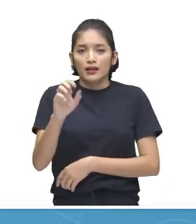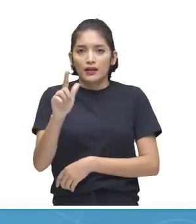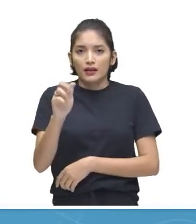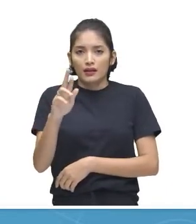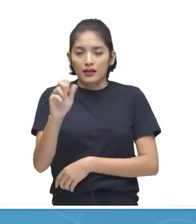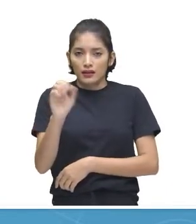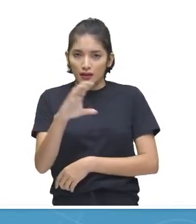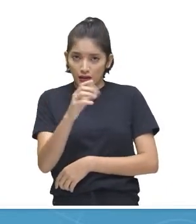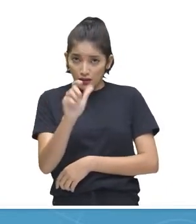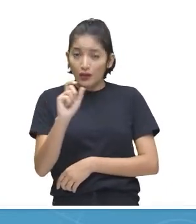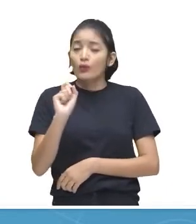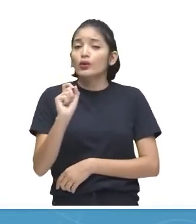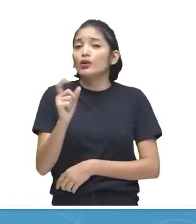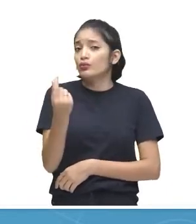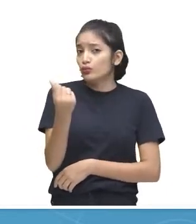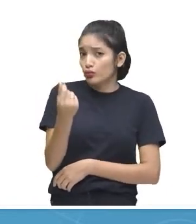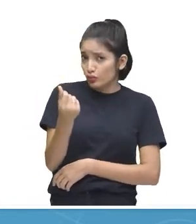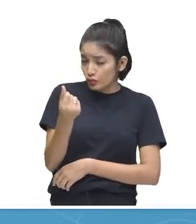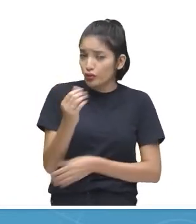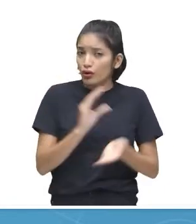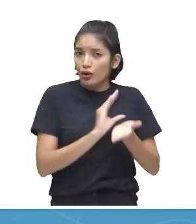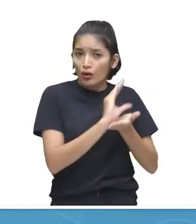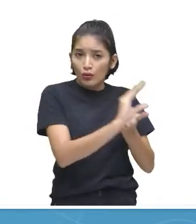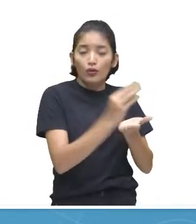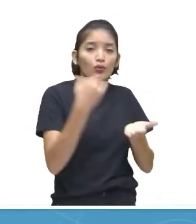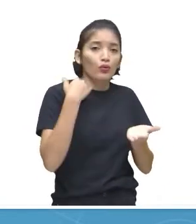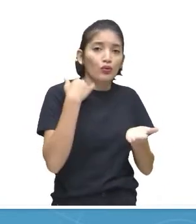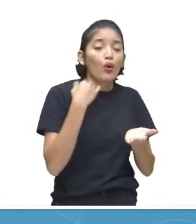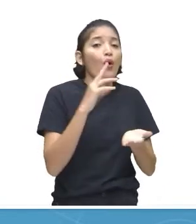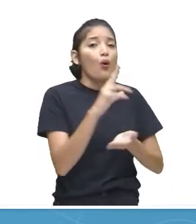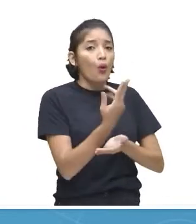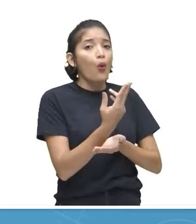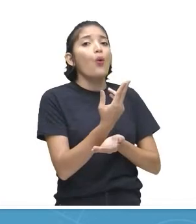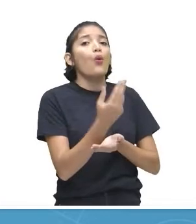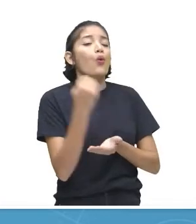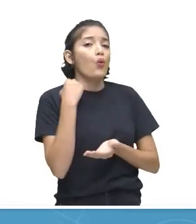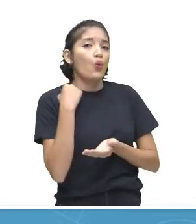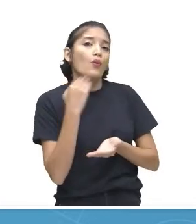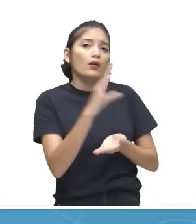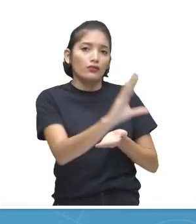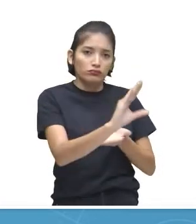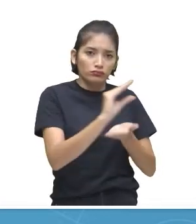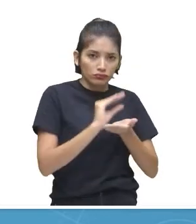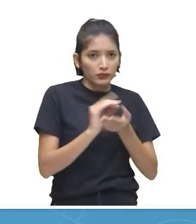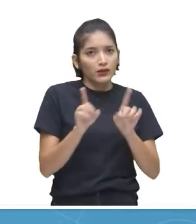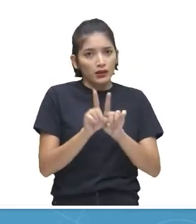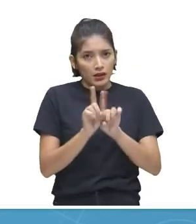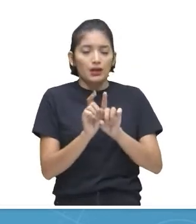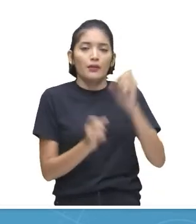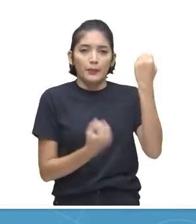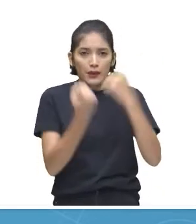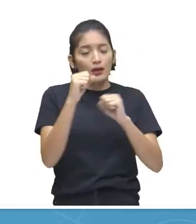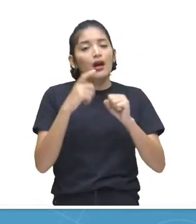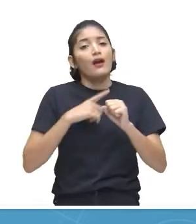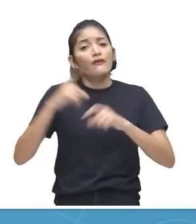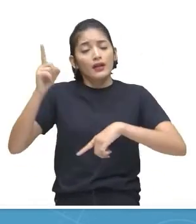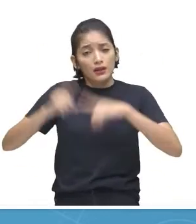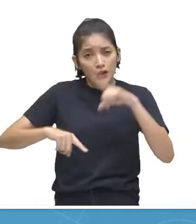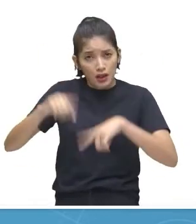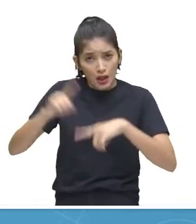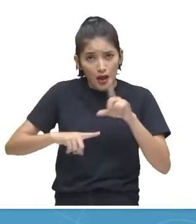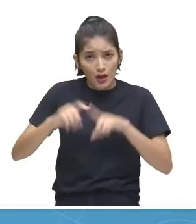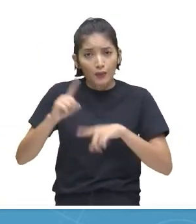dinheiro da indústria que vai investir no banco ou o banco vai começar a investir na indústria. Então a gente vai ter produtos